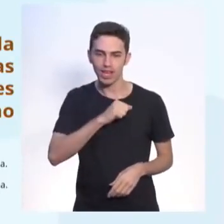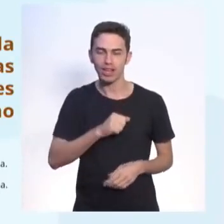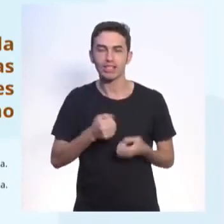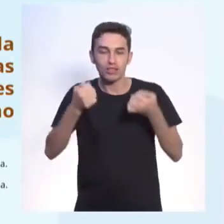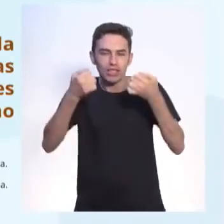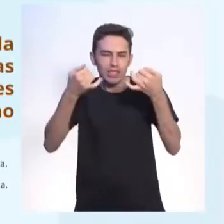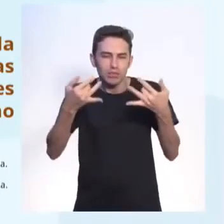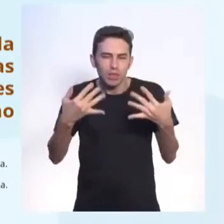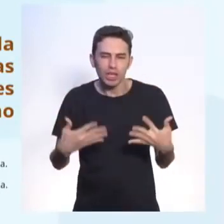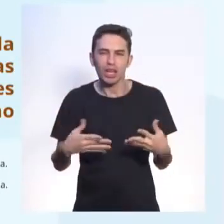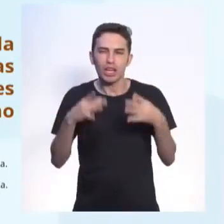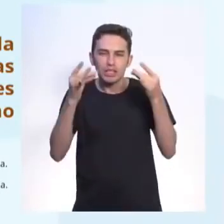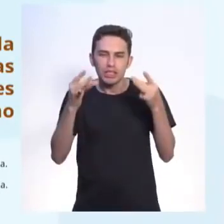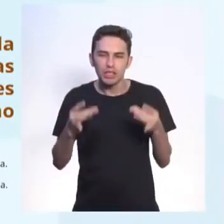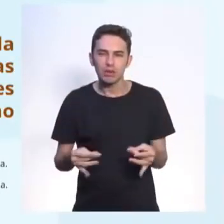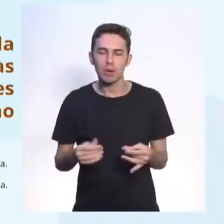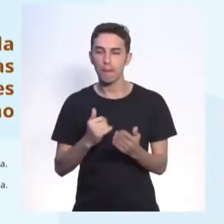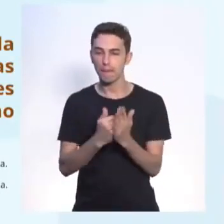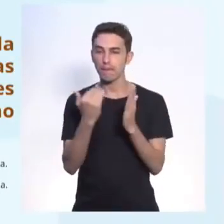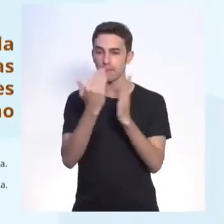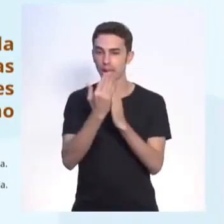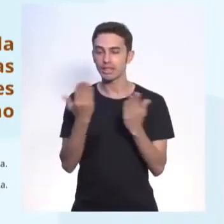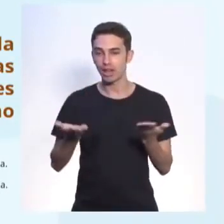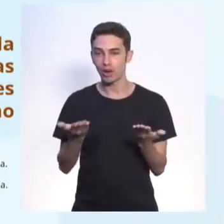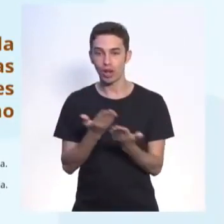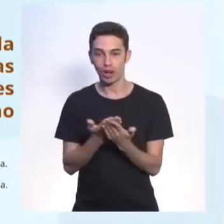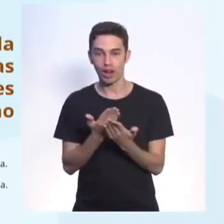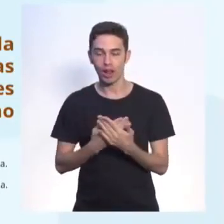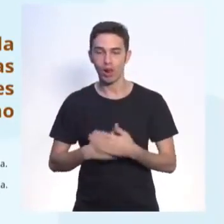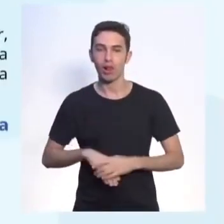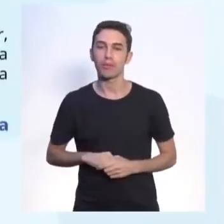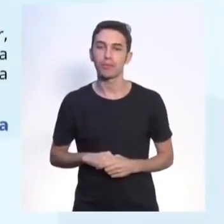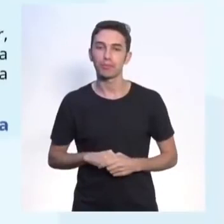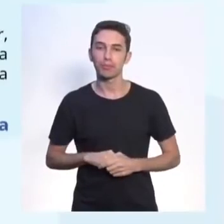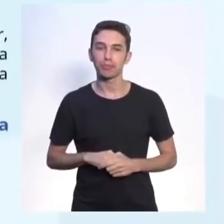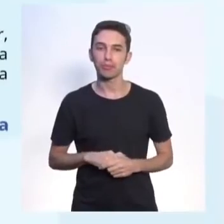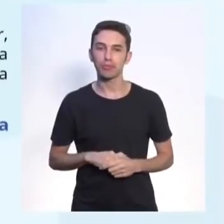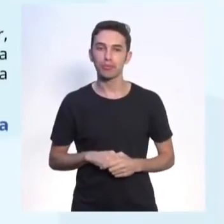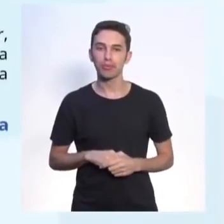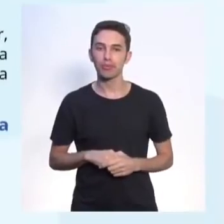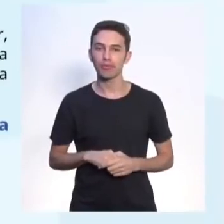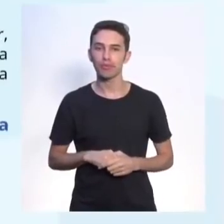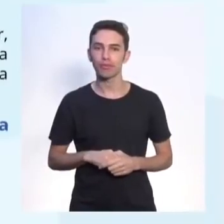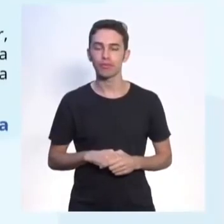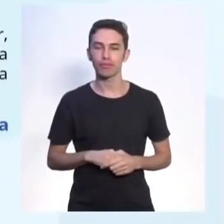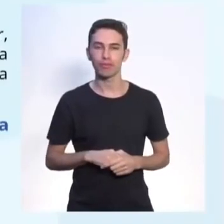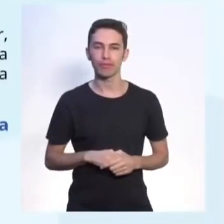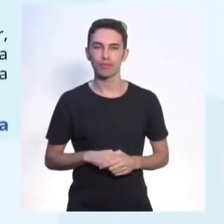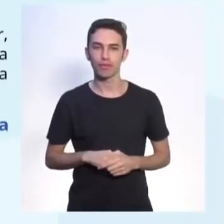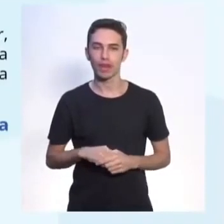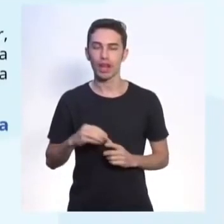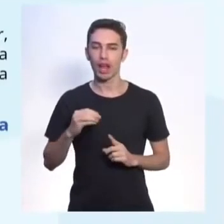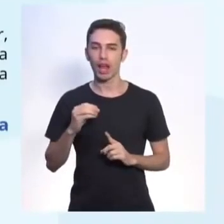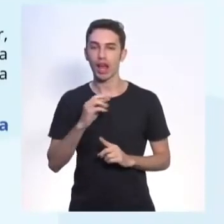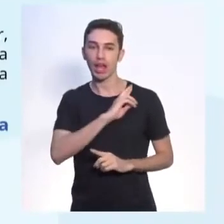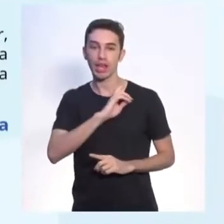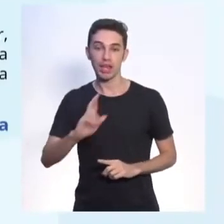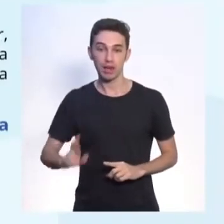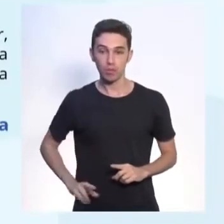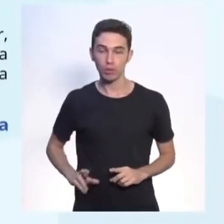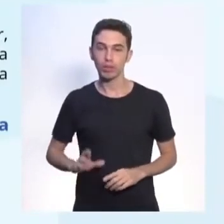algumas dessas características durante a aula, ok? A República e